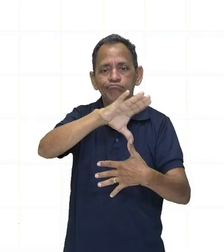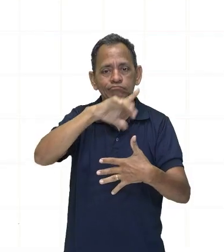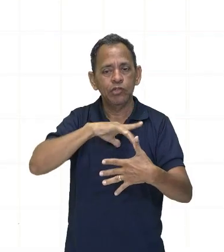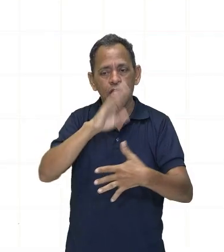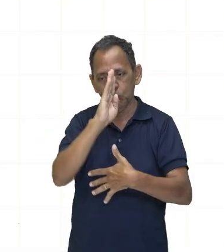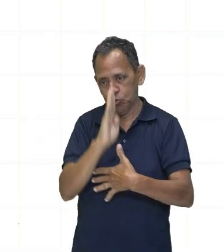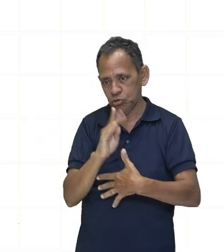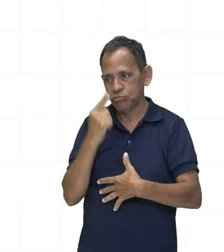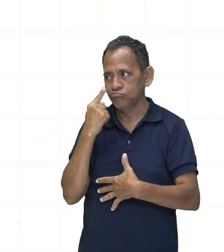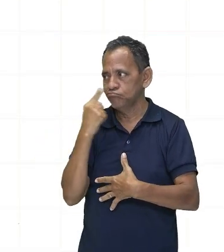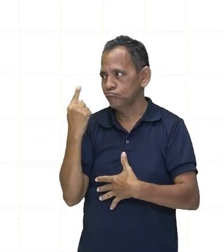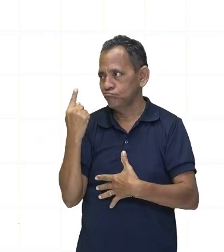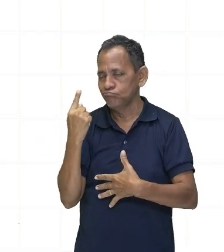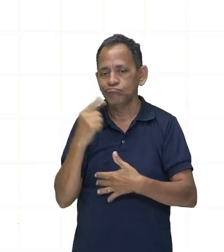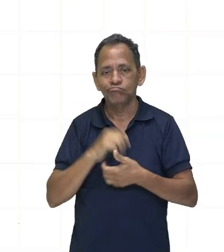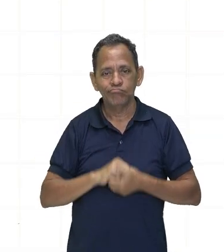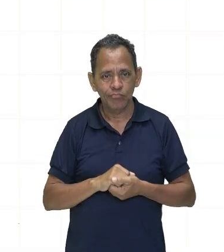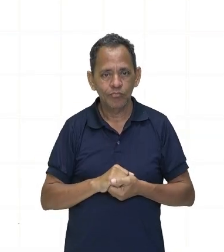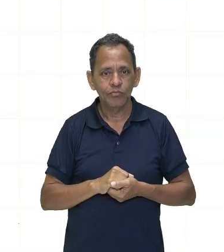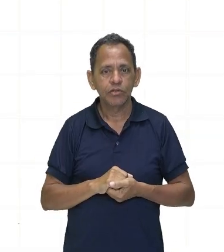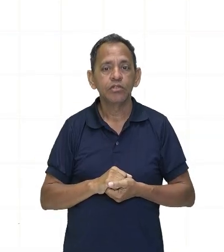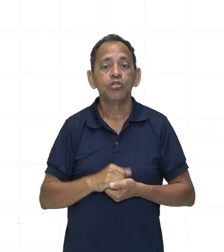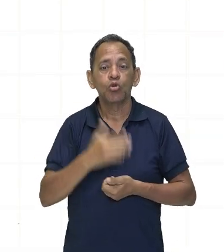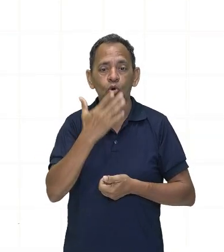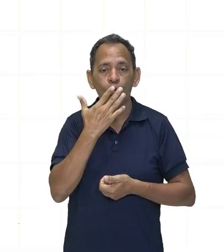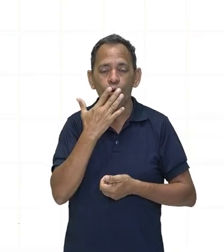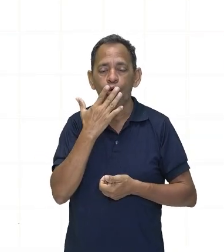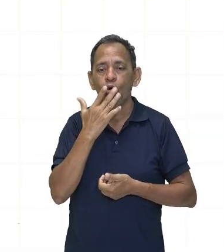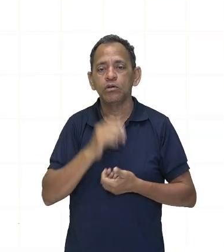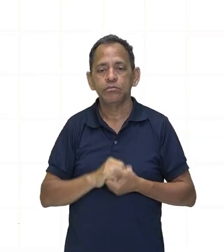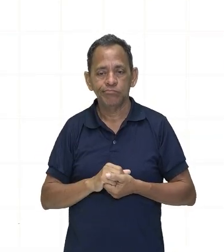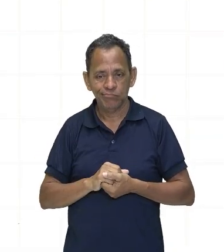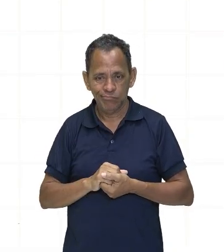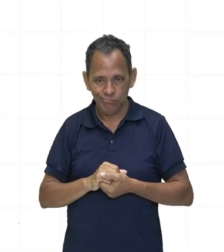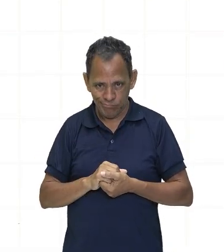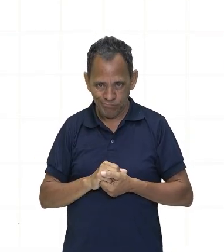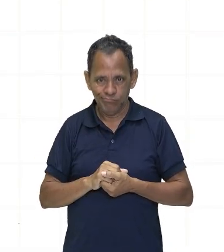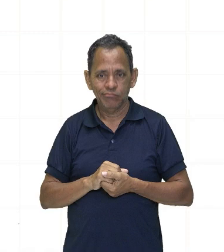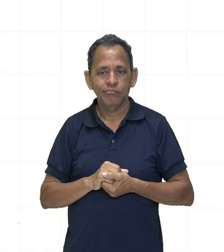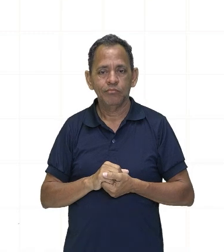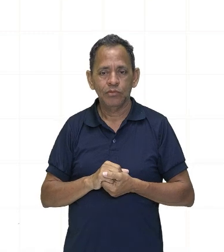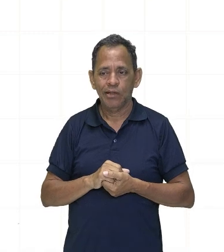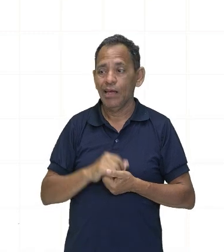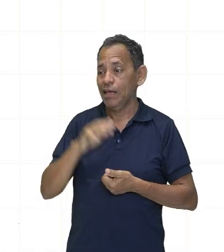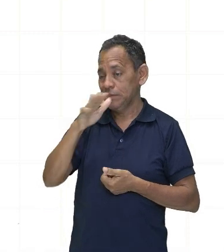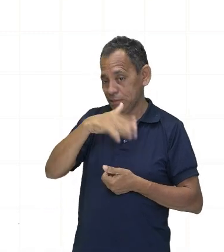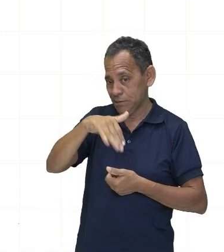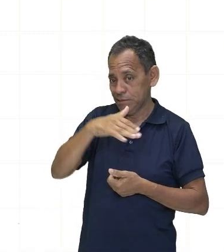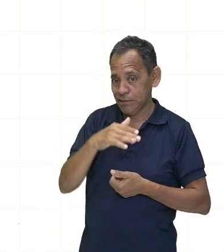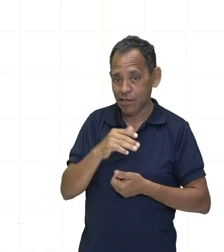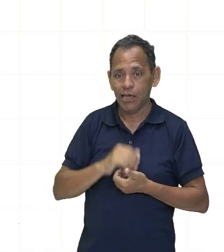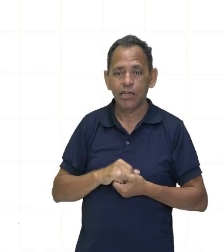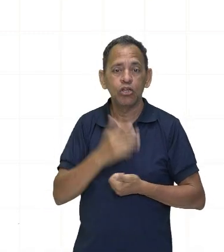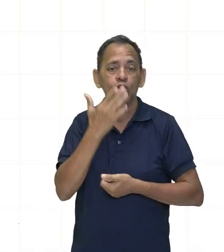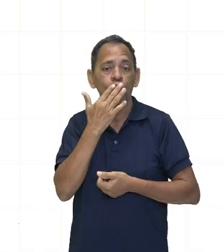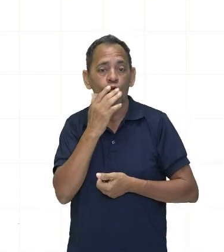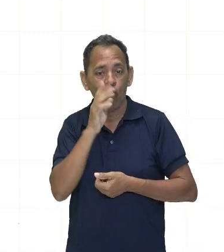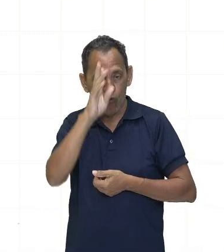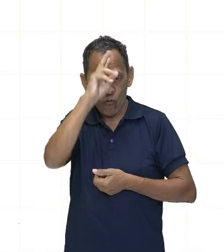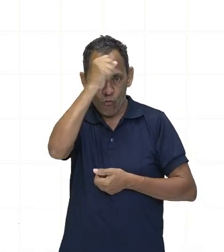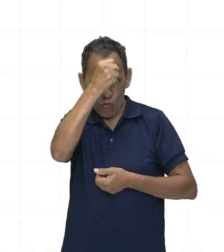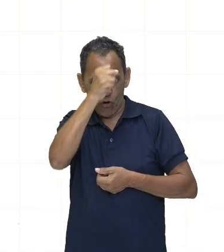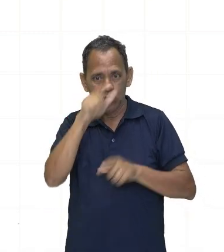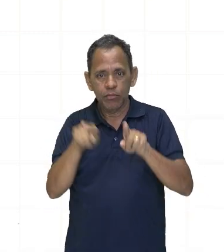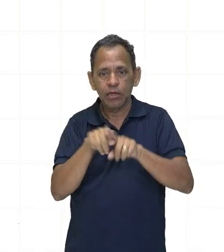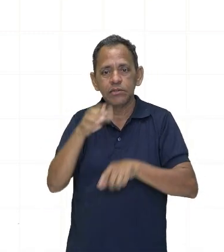vocês observarem. E essas áreas que estão aí com essas cores, essas tonalidades mais fortes, nós sabemos